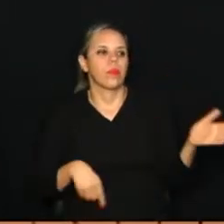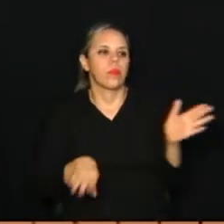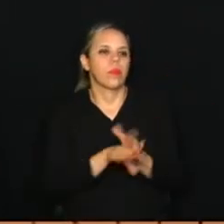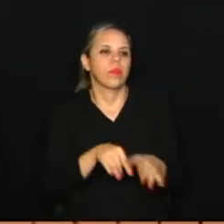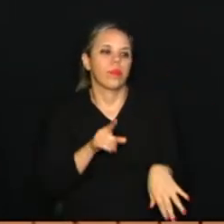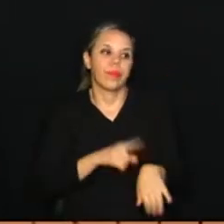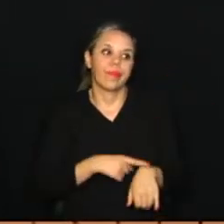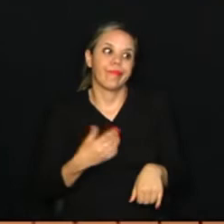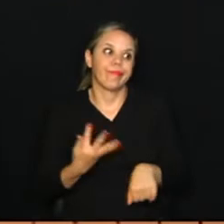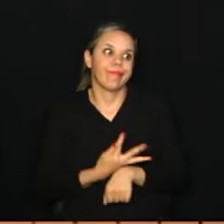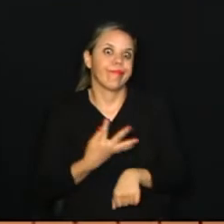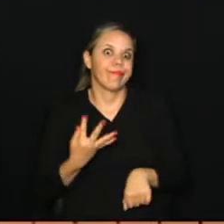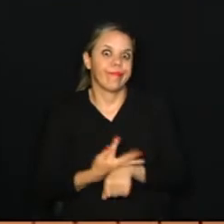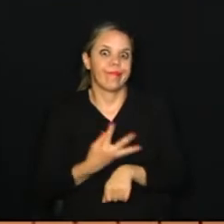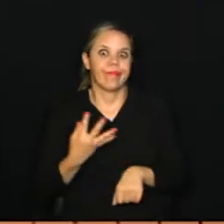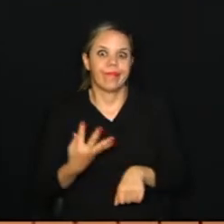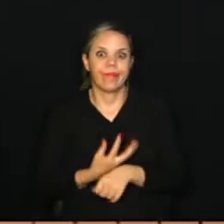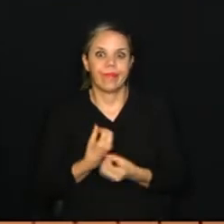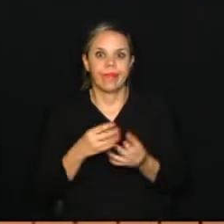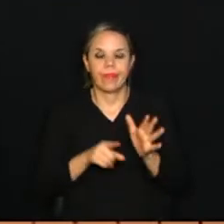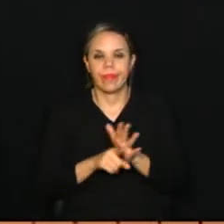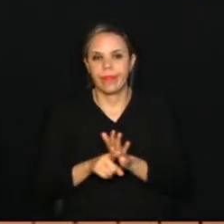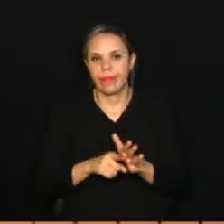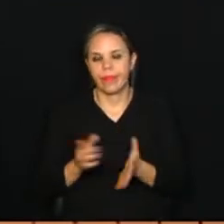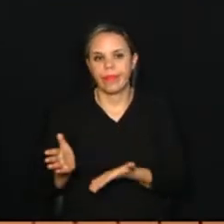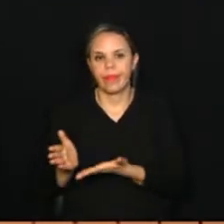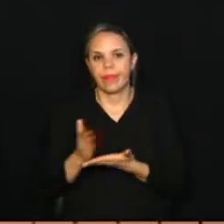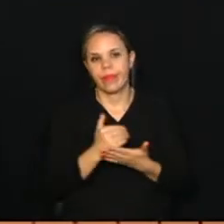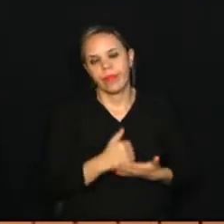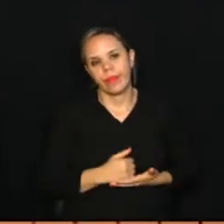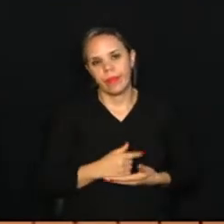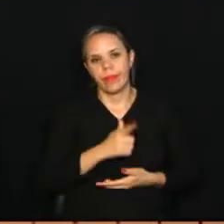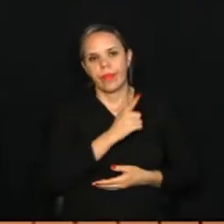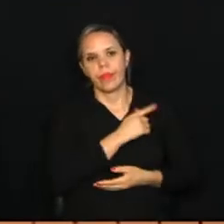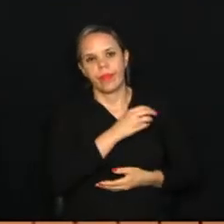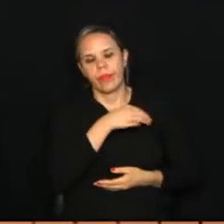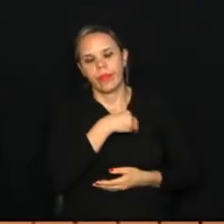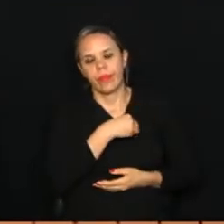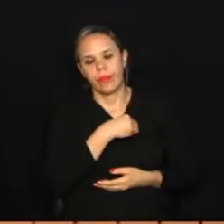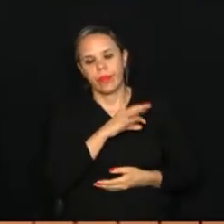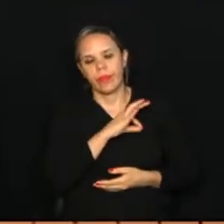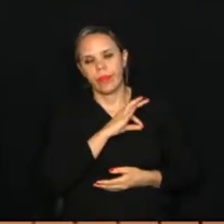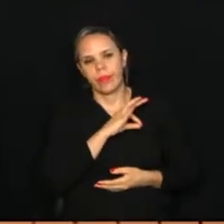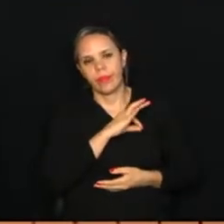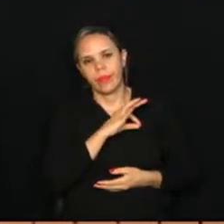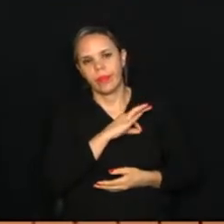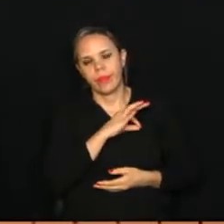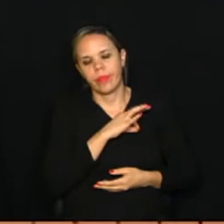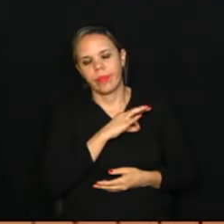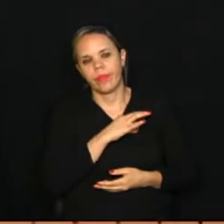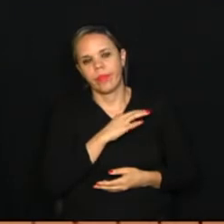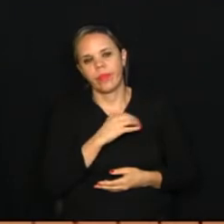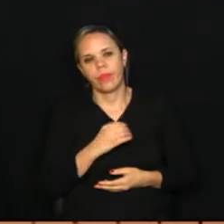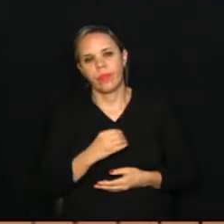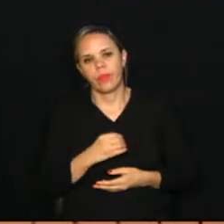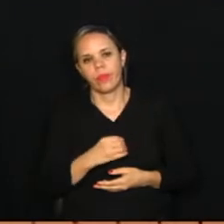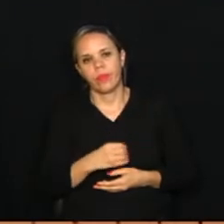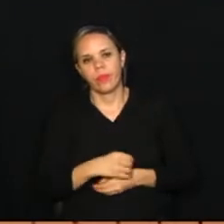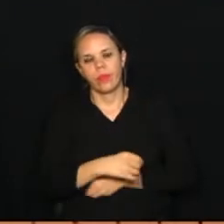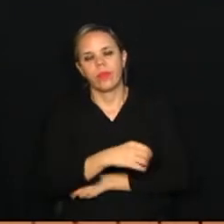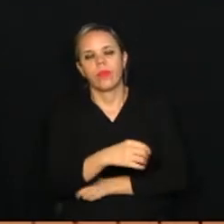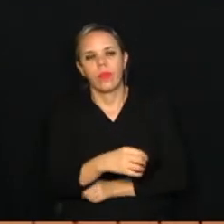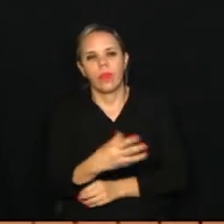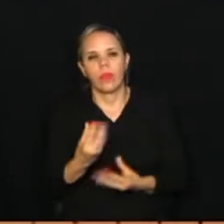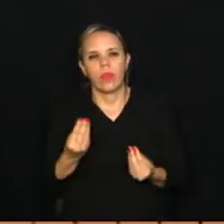hora que essas informações estão sendo coletadas pela Guarda Municipal, pela Polícia Militar, e eles estão vendo, está tendo